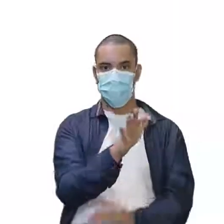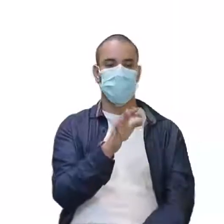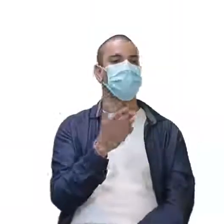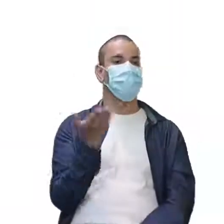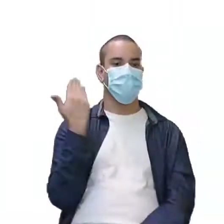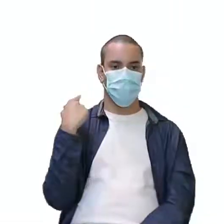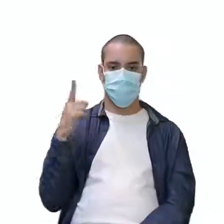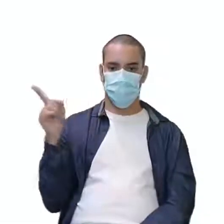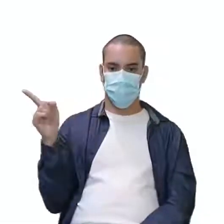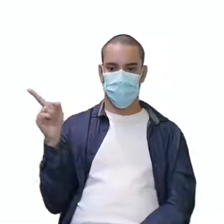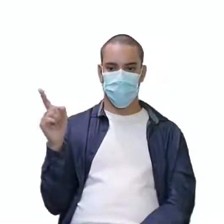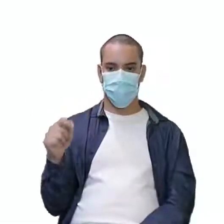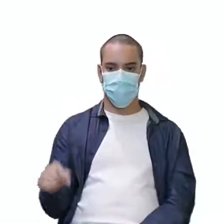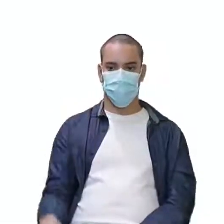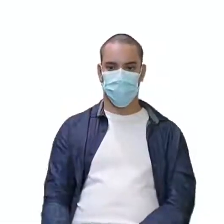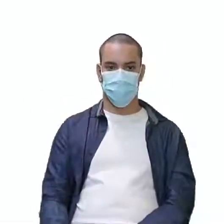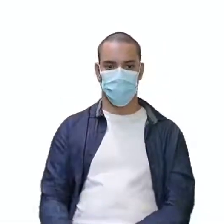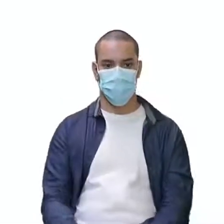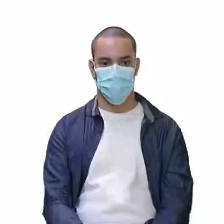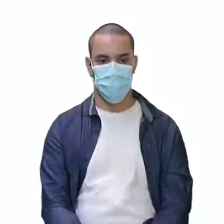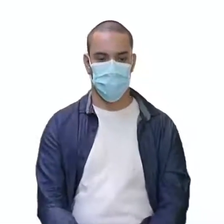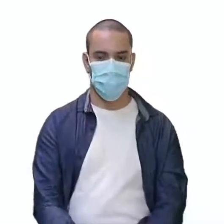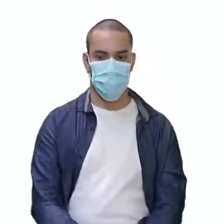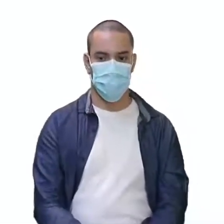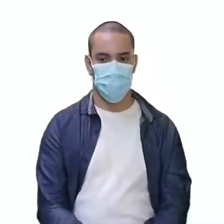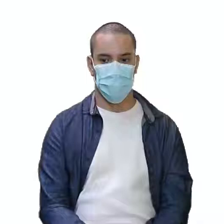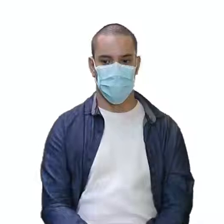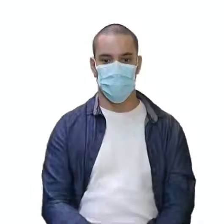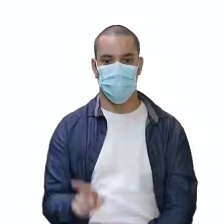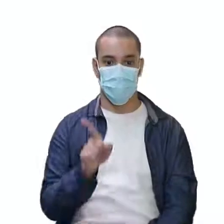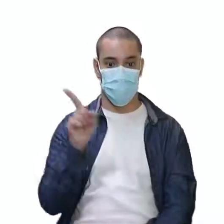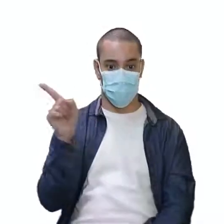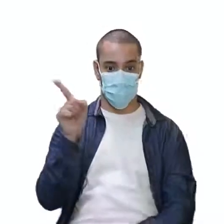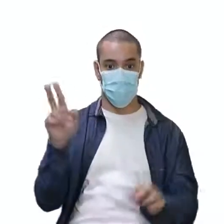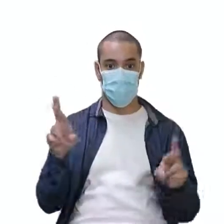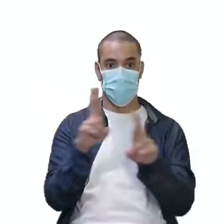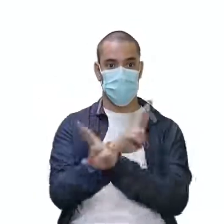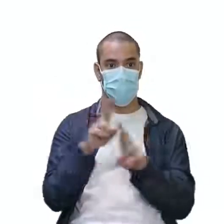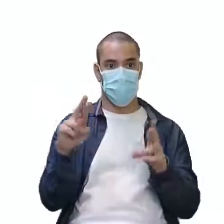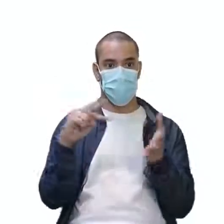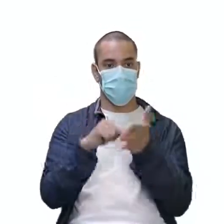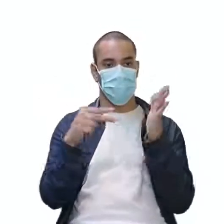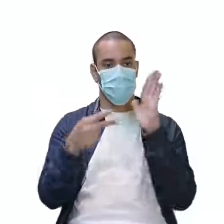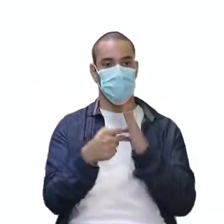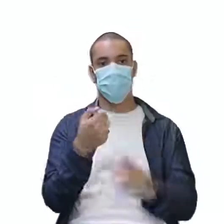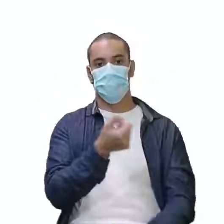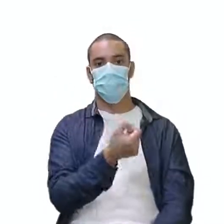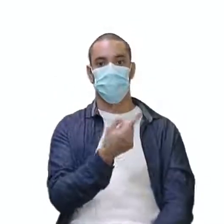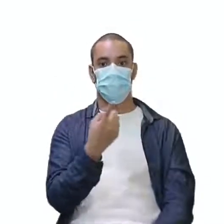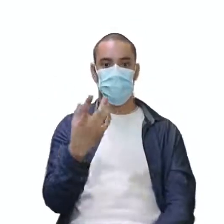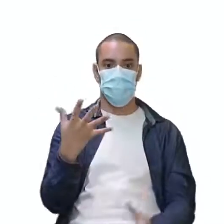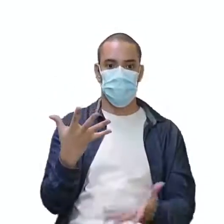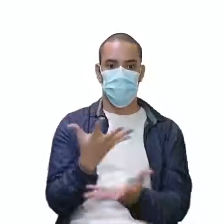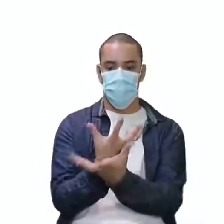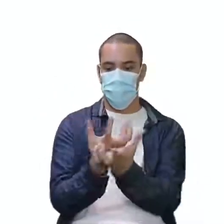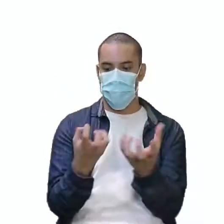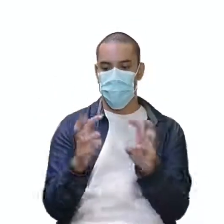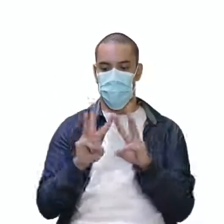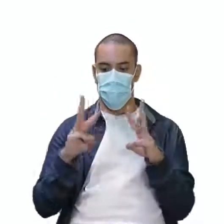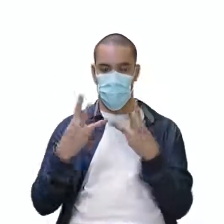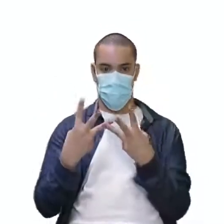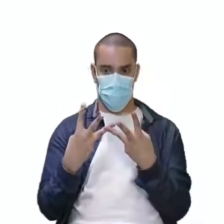lá no quadro. Essa relação determina a densidade de populações. Então, quando esses